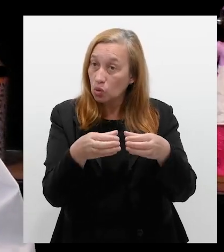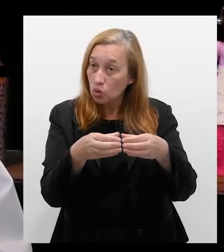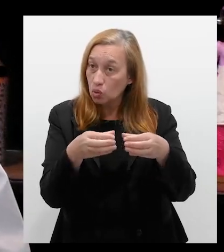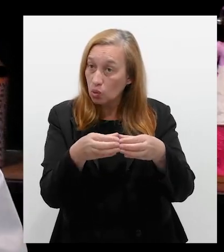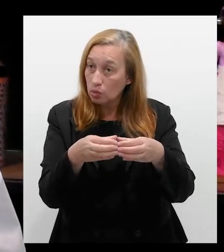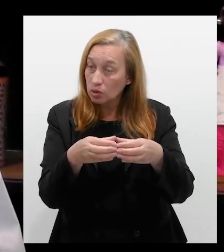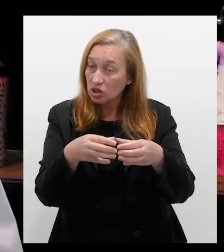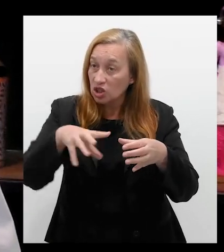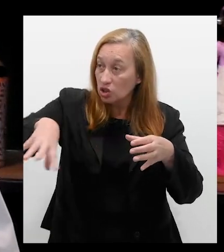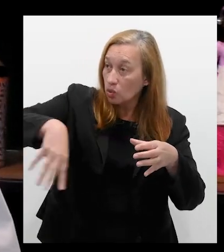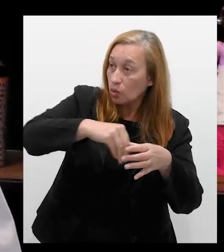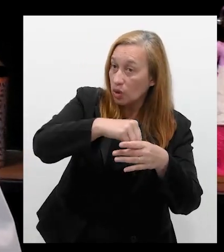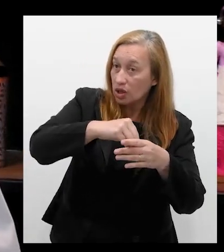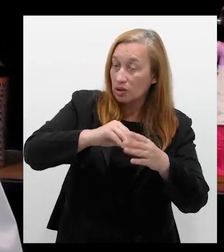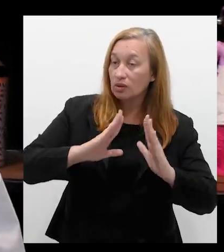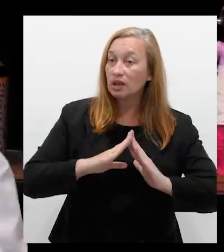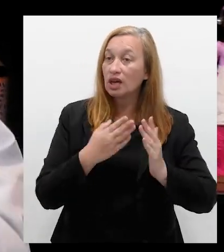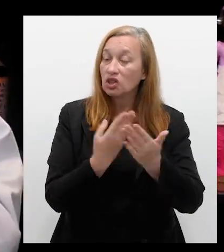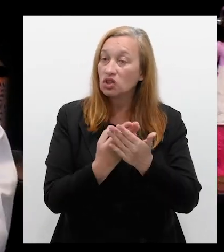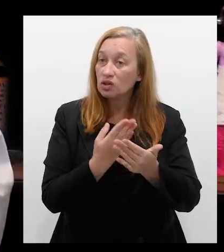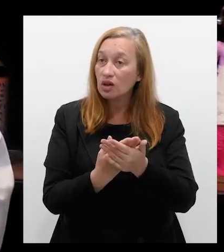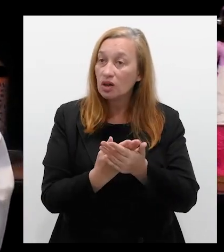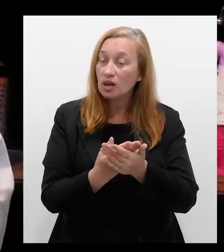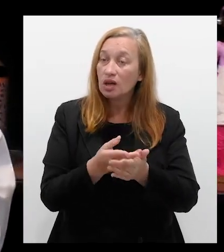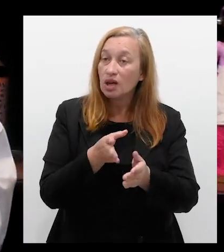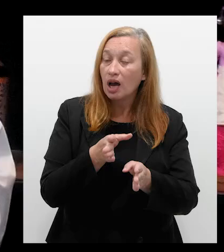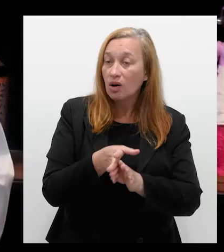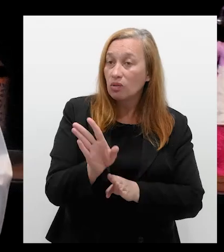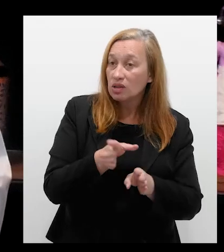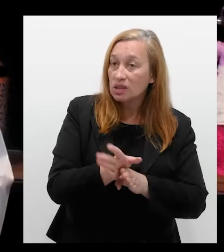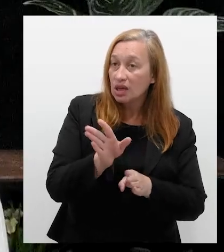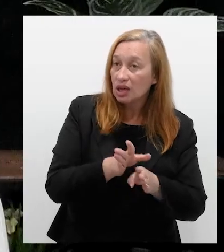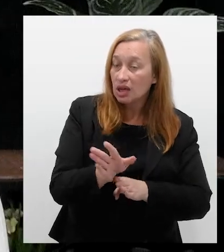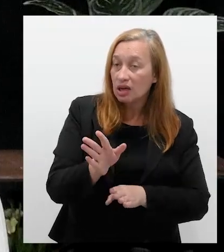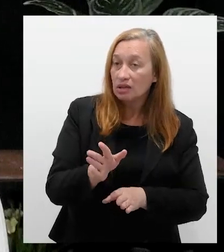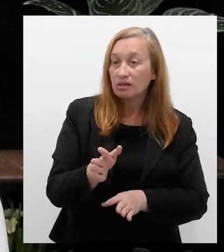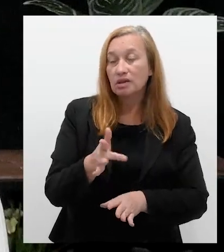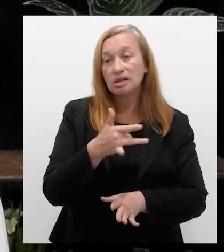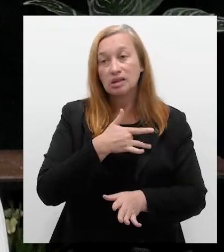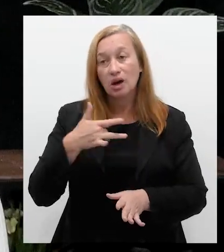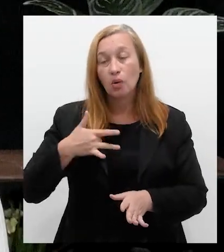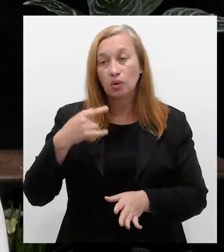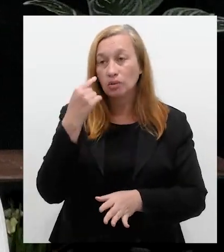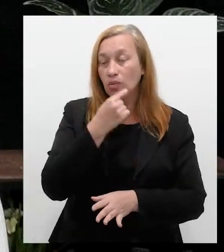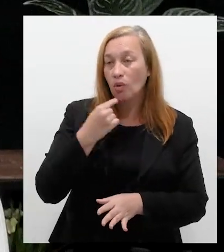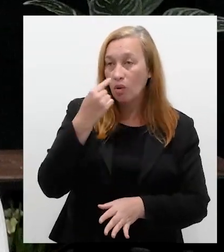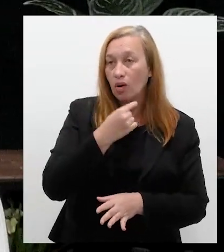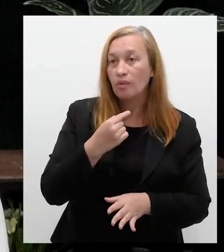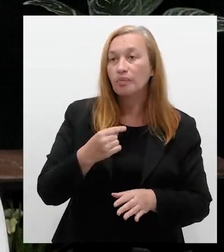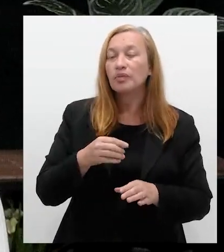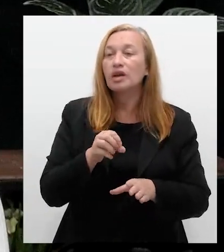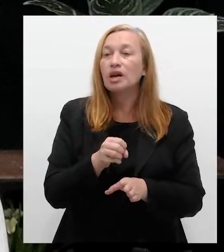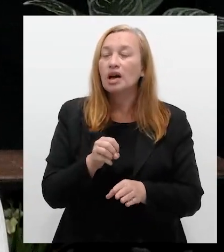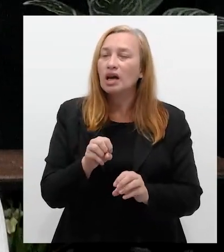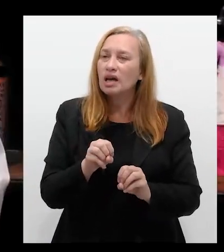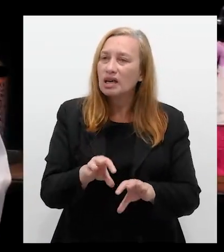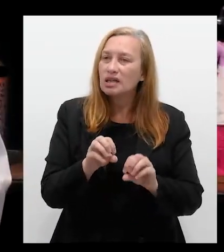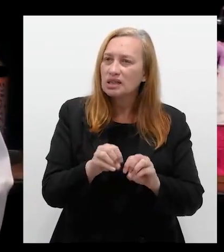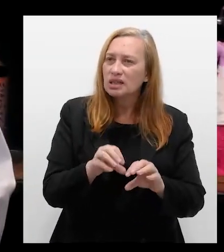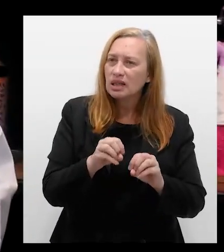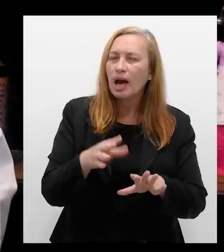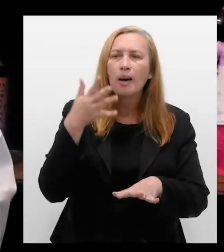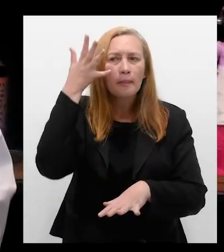equipe, né, estejam nas escolas fazendo essa parte preventiva, né, de promoção de saúde, que no caso é a instrução de higiene